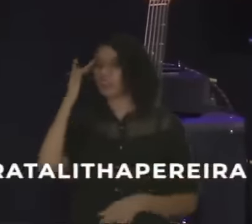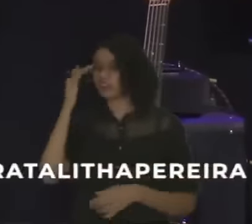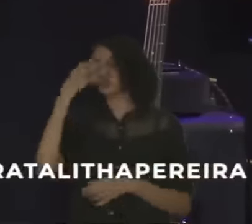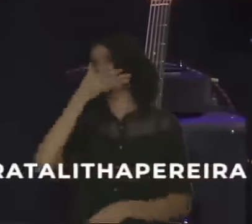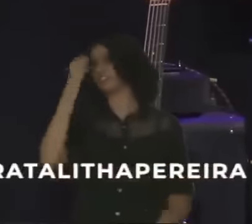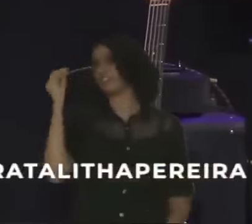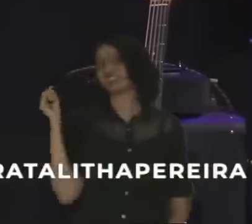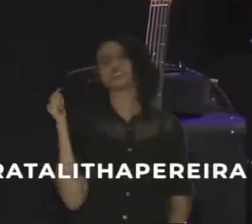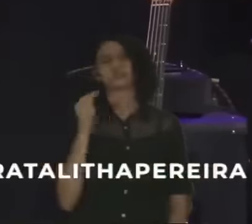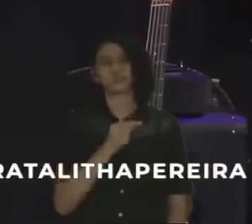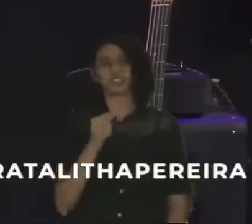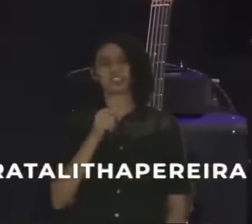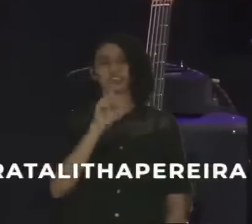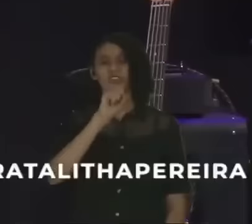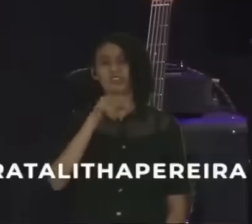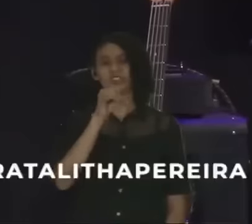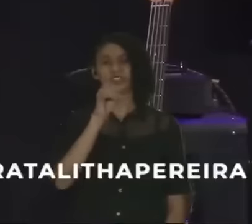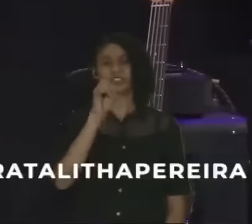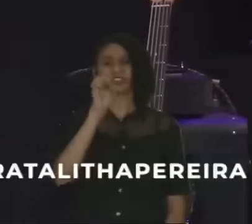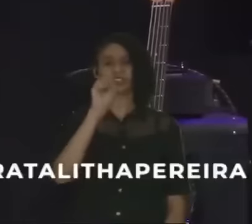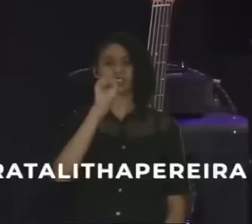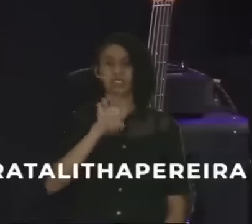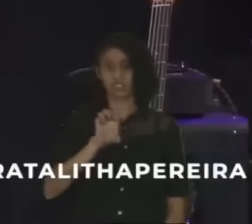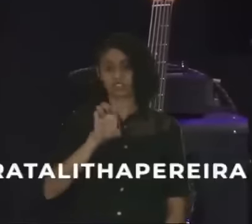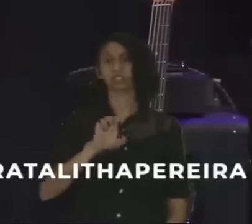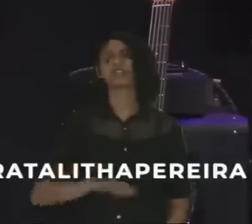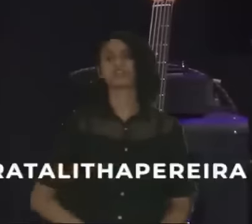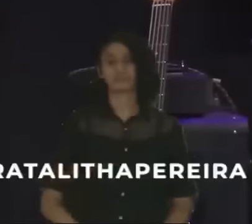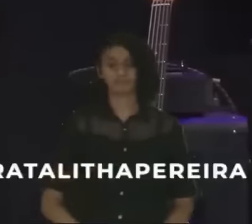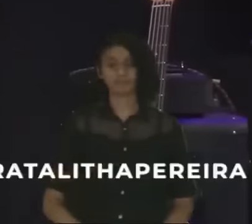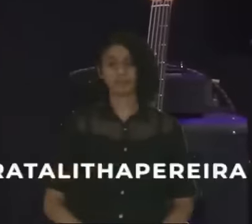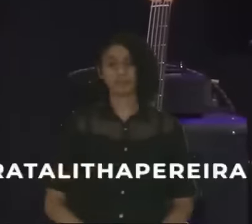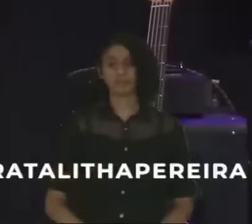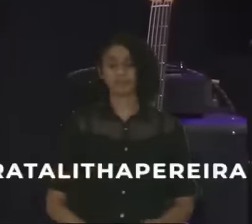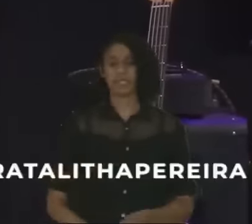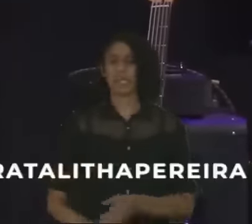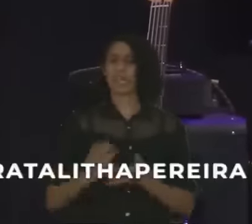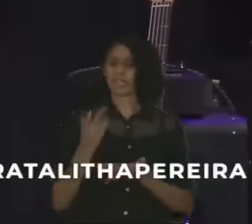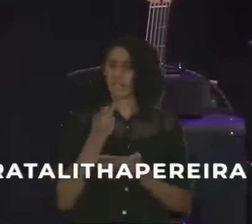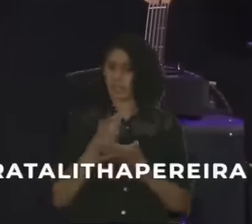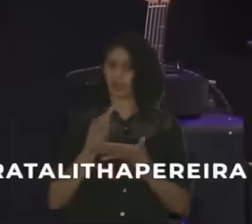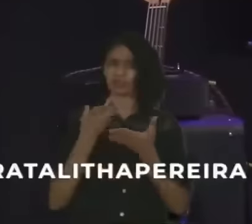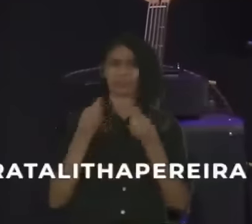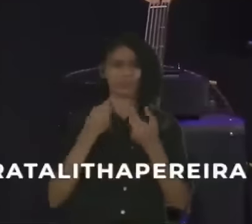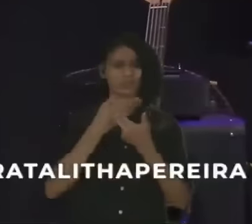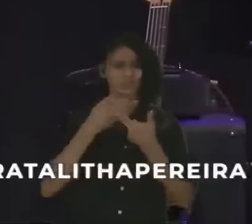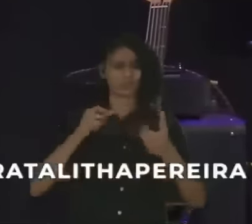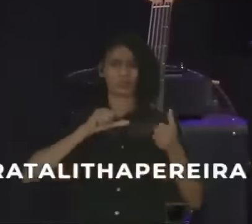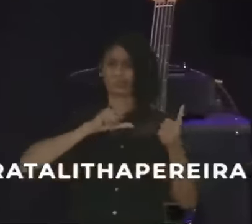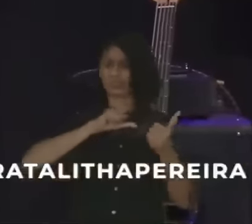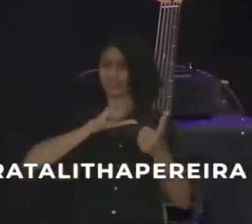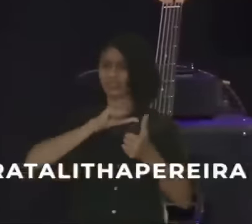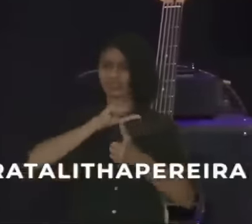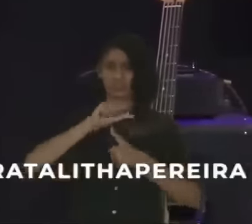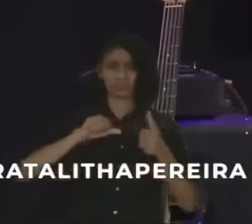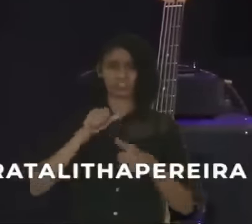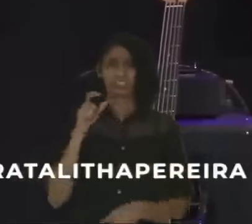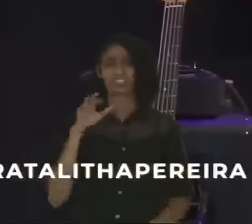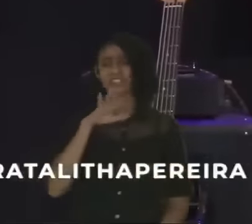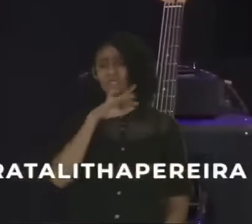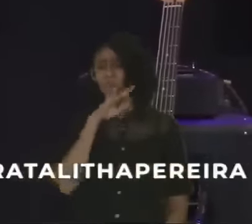o fim porque não fala de José que diante de tantas intempéries e tantas circunstâncias adversas e tantas